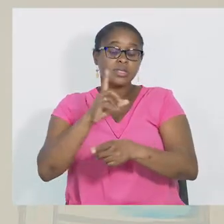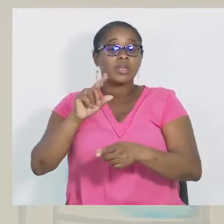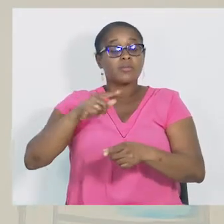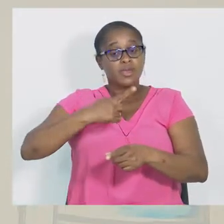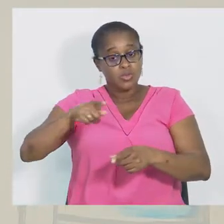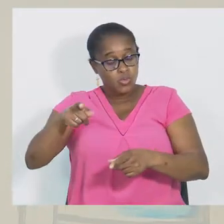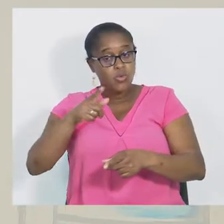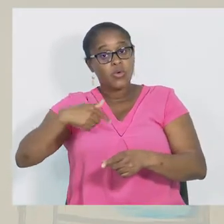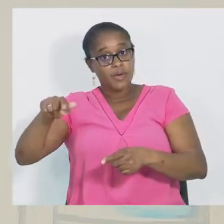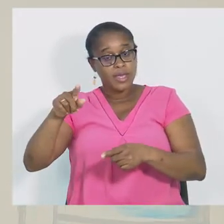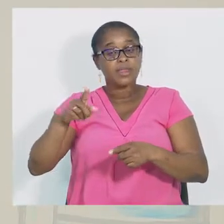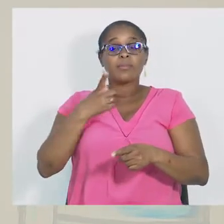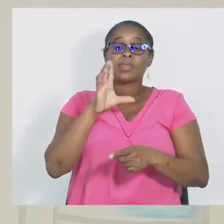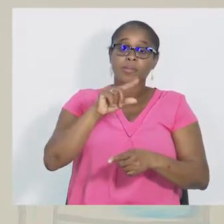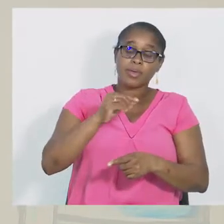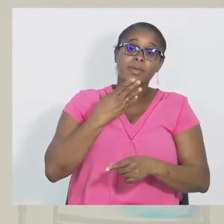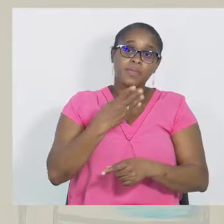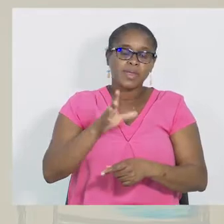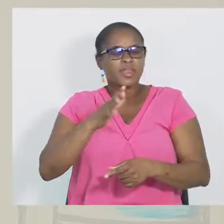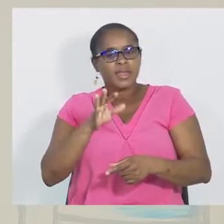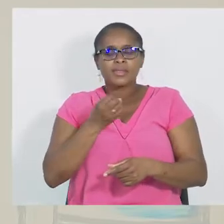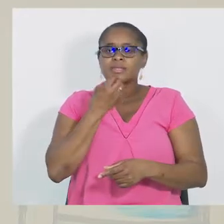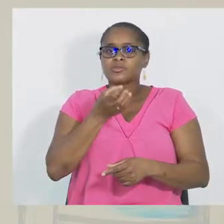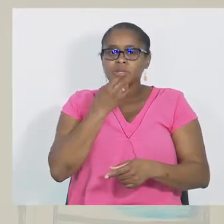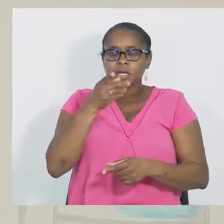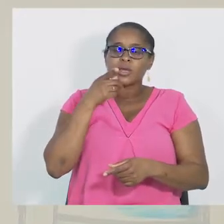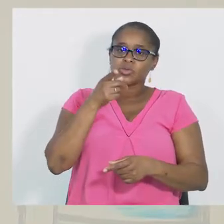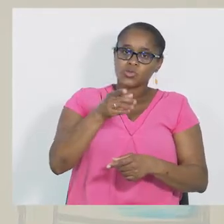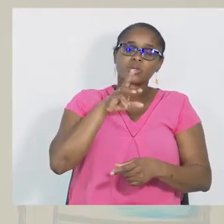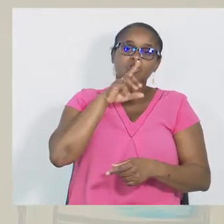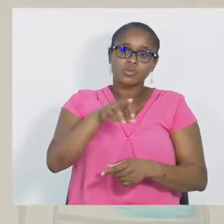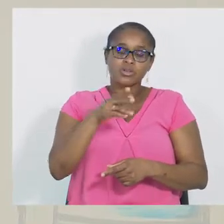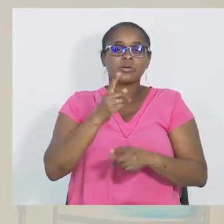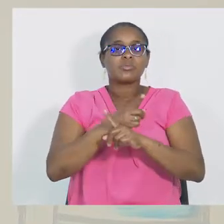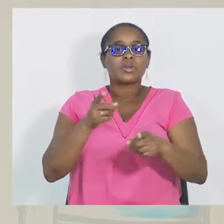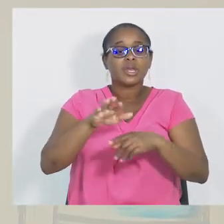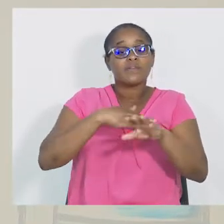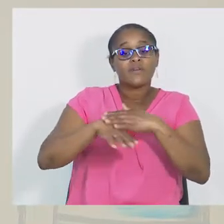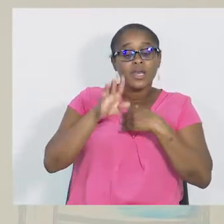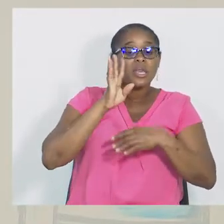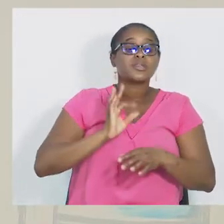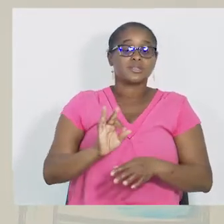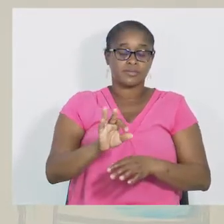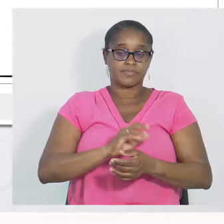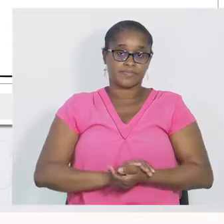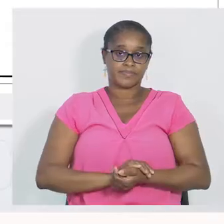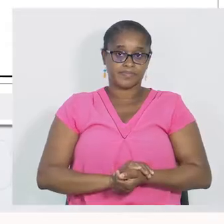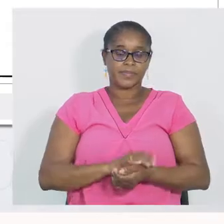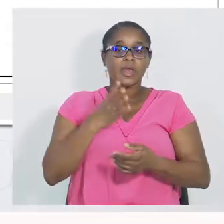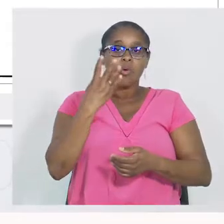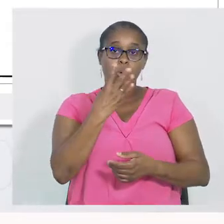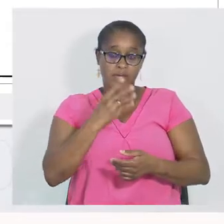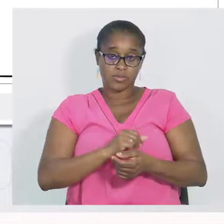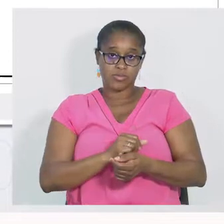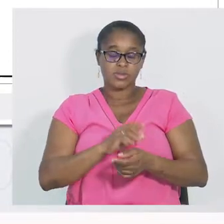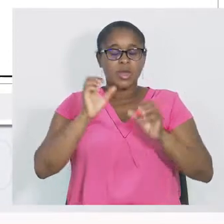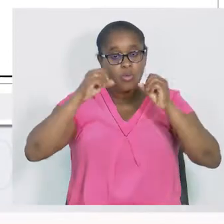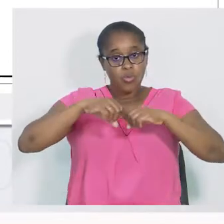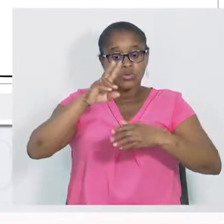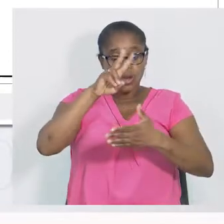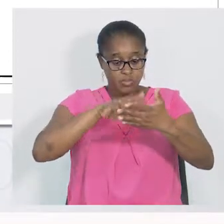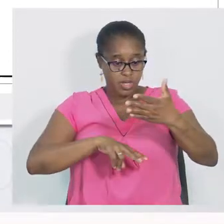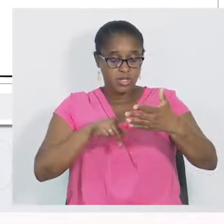isso quer dizer, isso mostra um grande interesse. Coisa boa, meninos, coisa boa. Mas também há meninos que